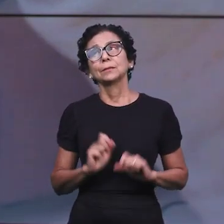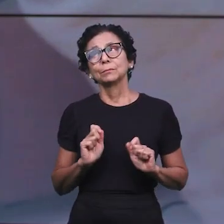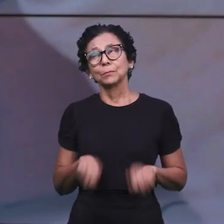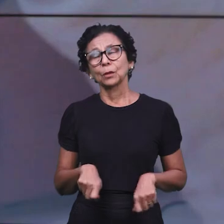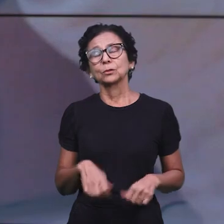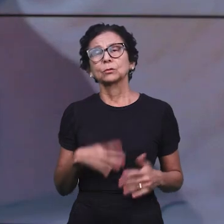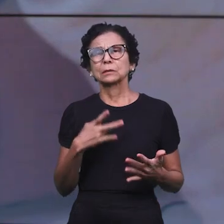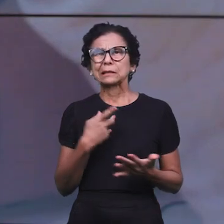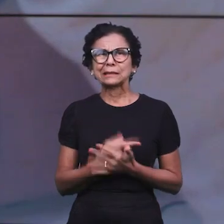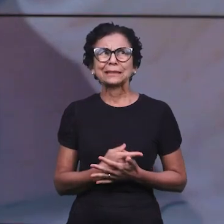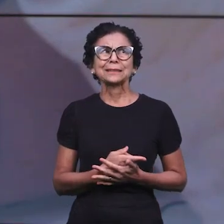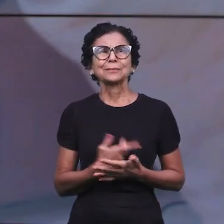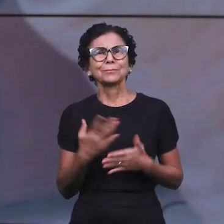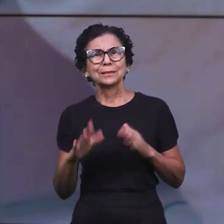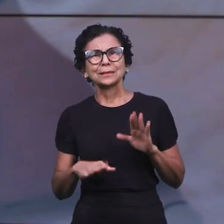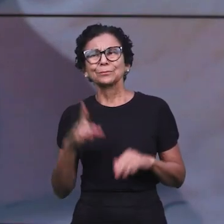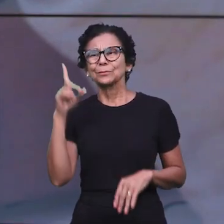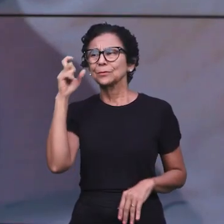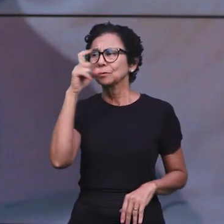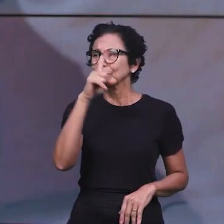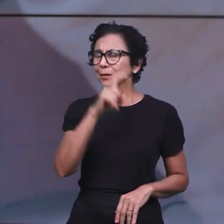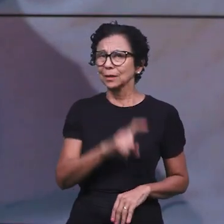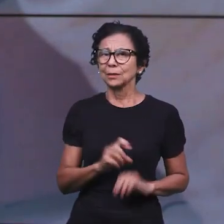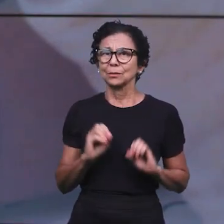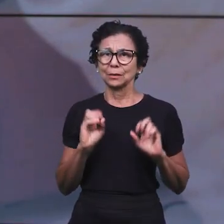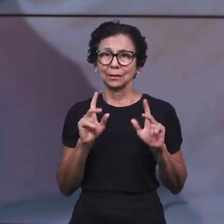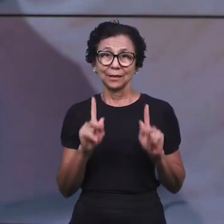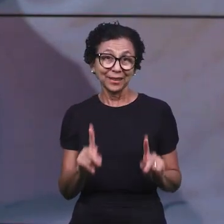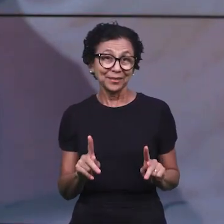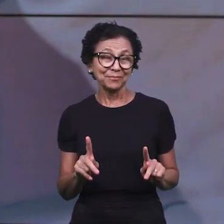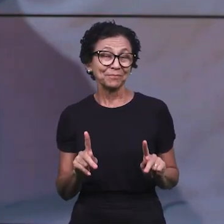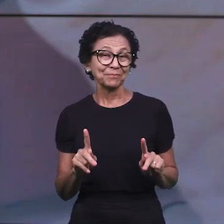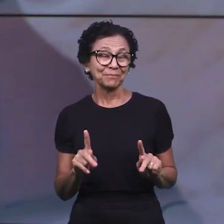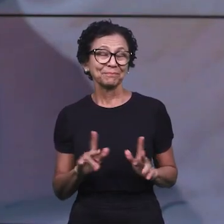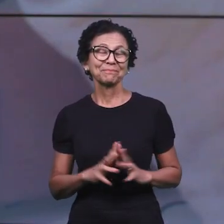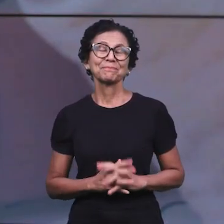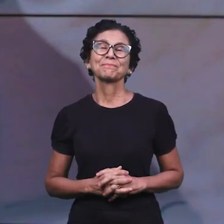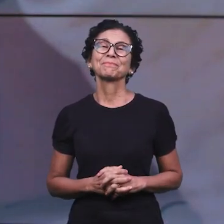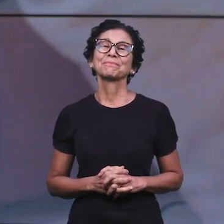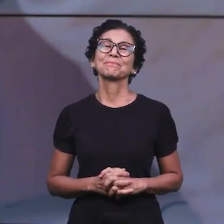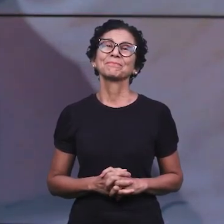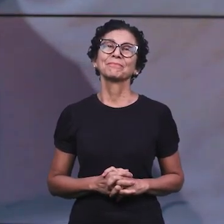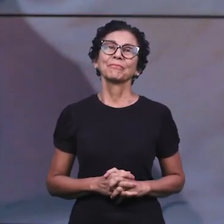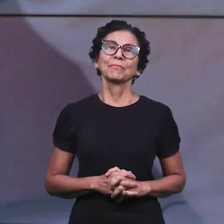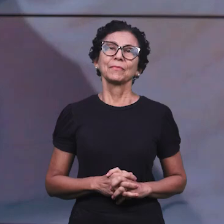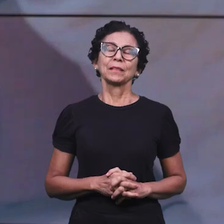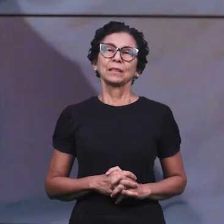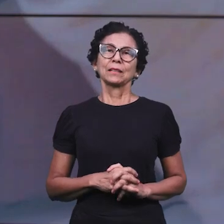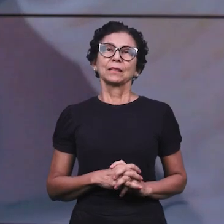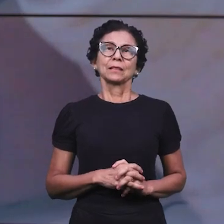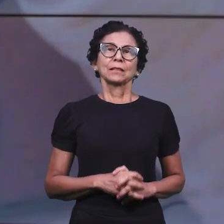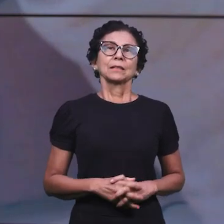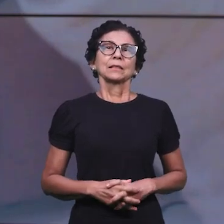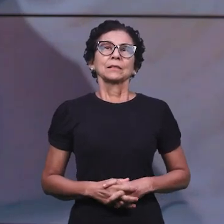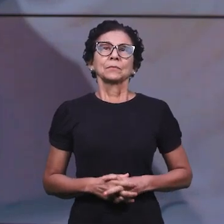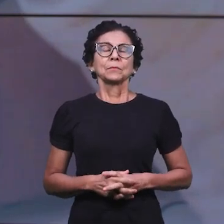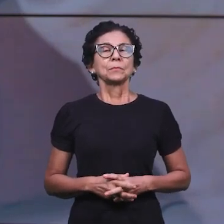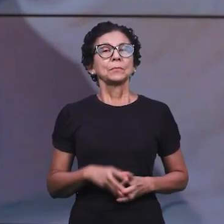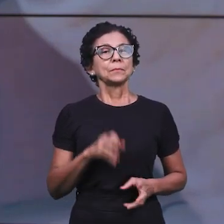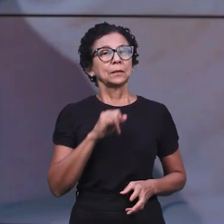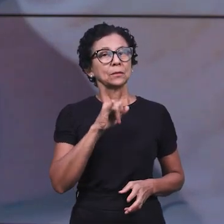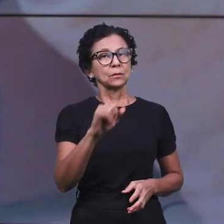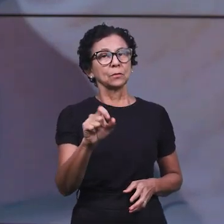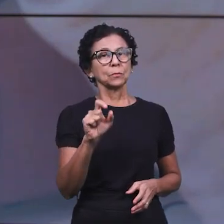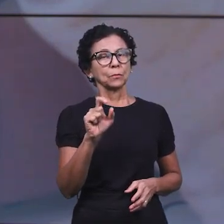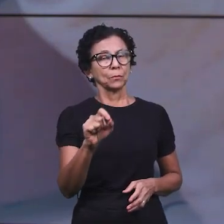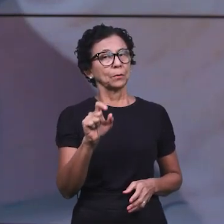acontecer em muitos casos, tá ok? Mas o que eu quero te alertar nesse momento,